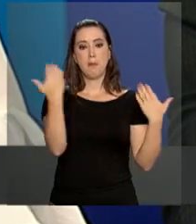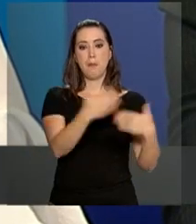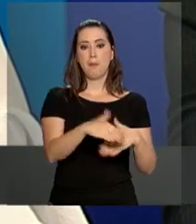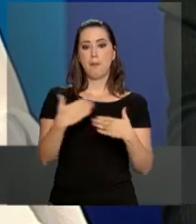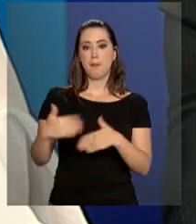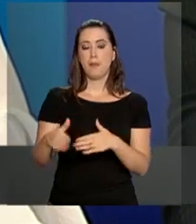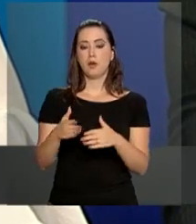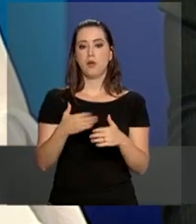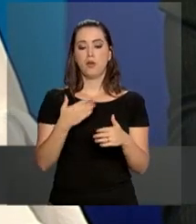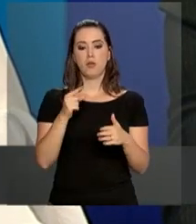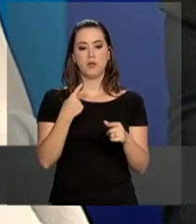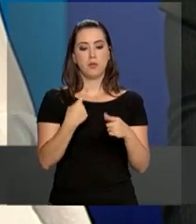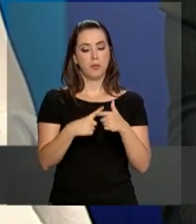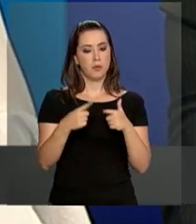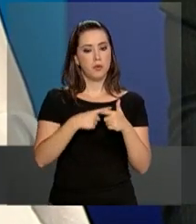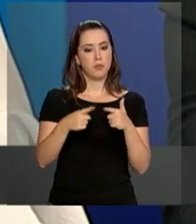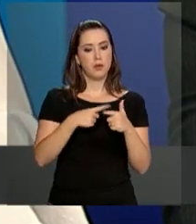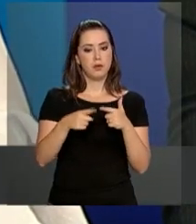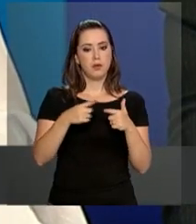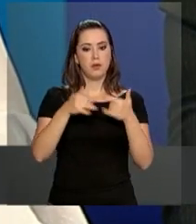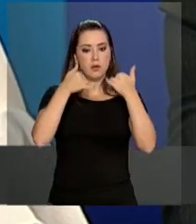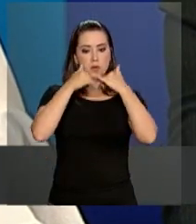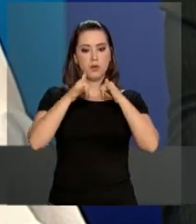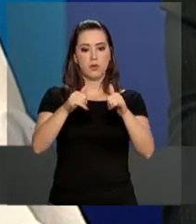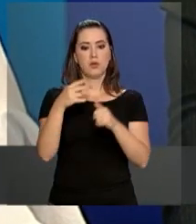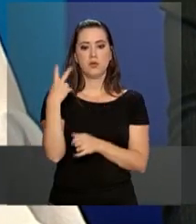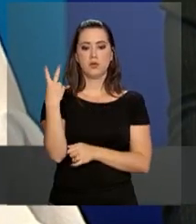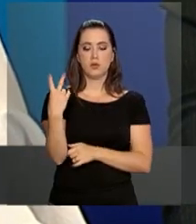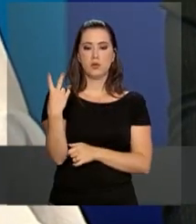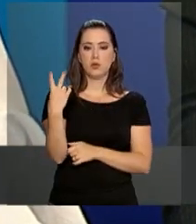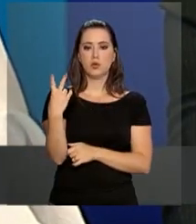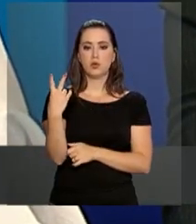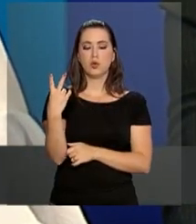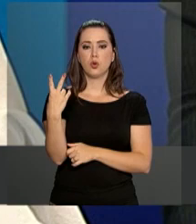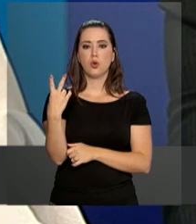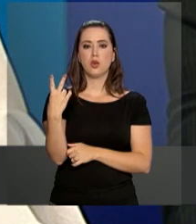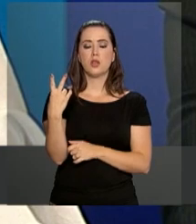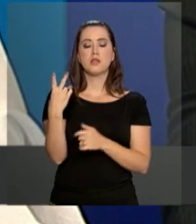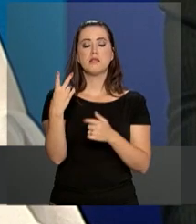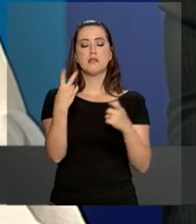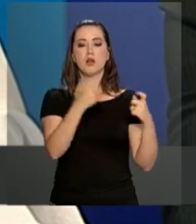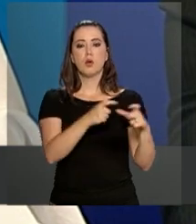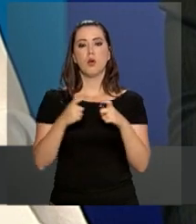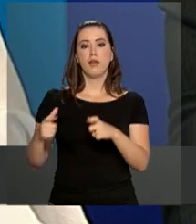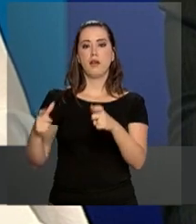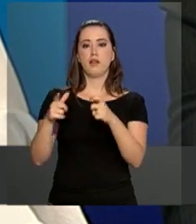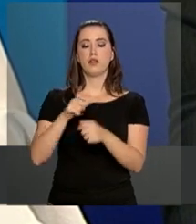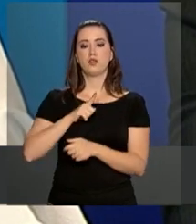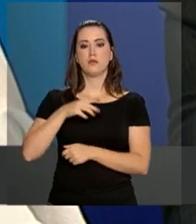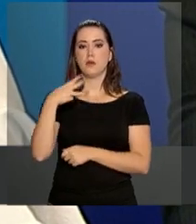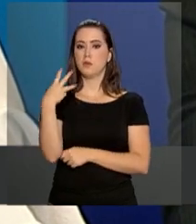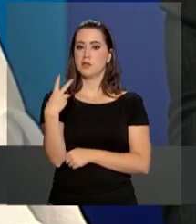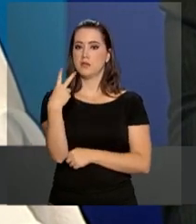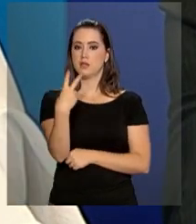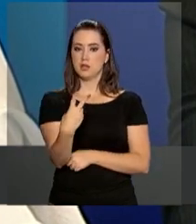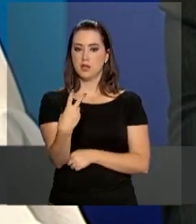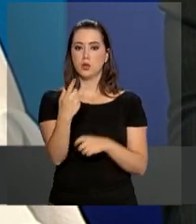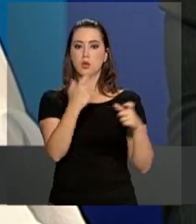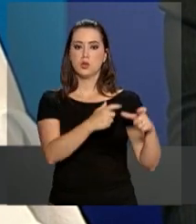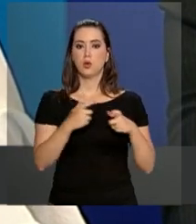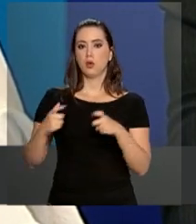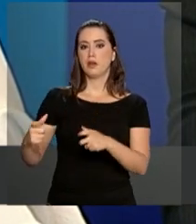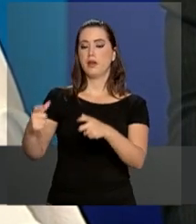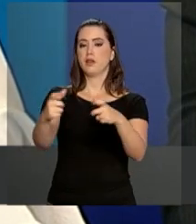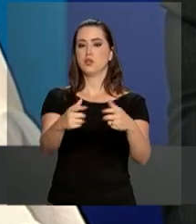por problemas com energia elétrica em dois lugares então são 32 locais de prova que